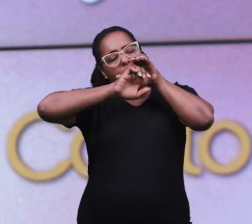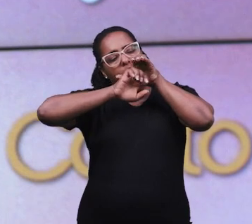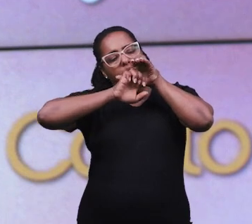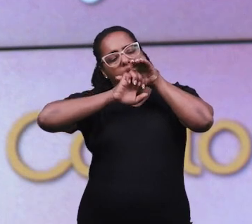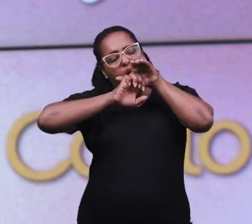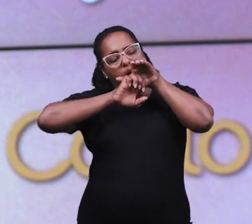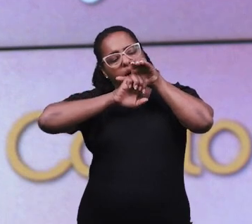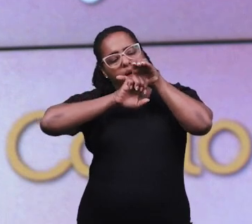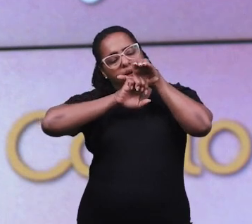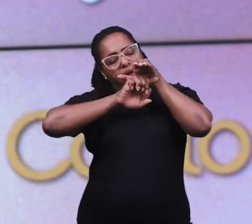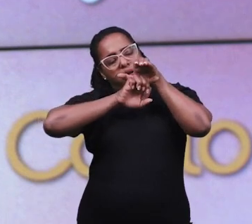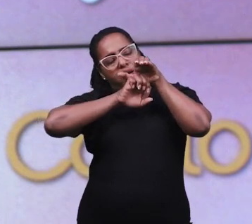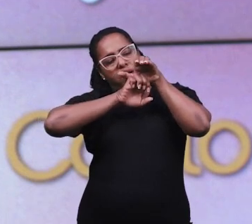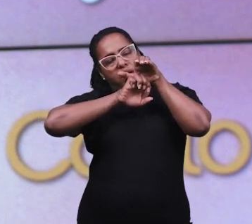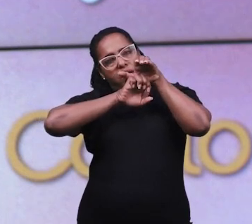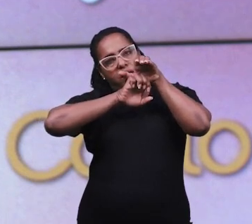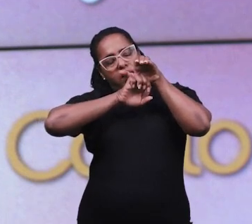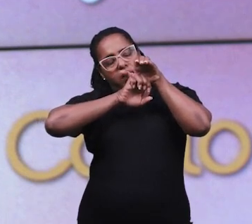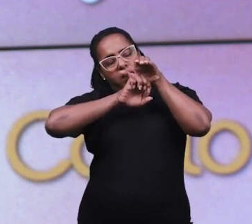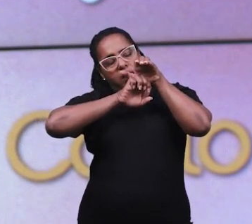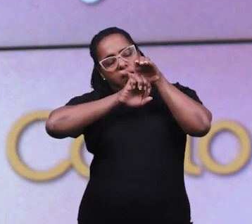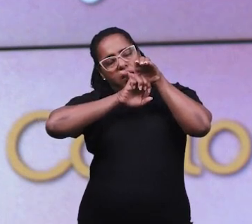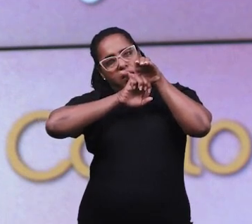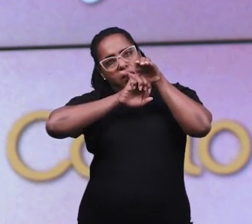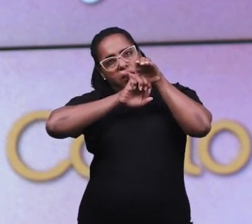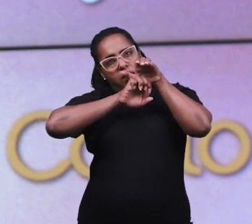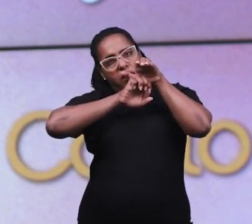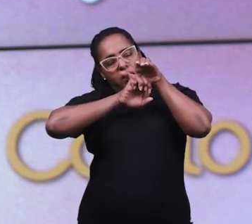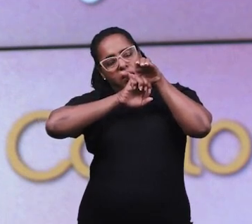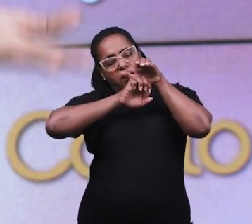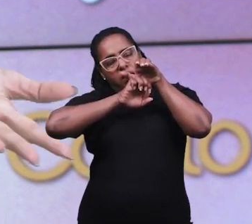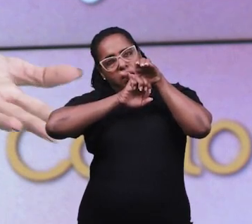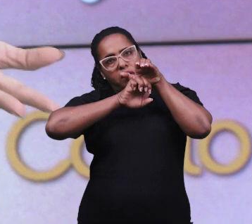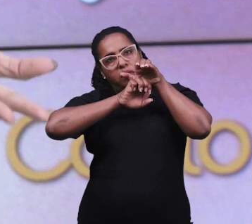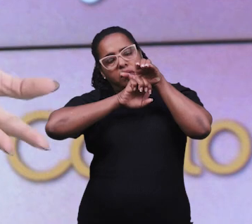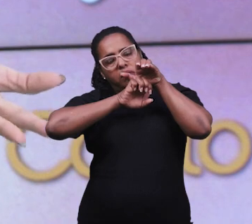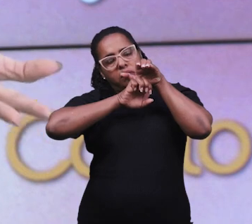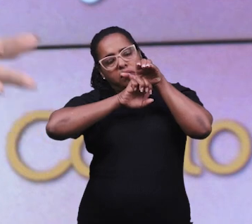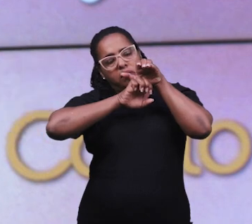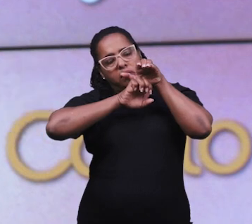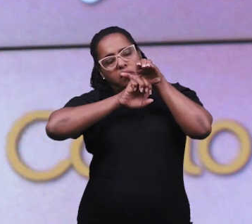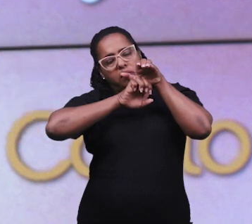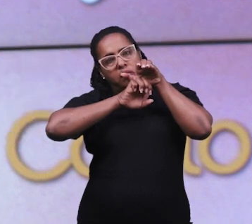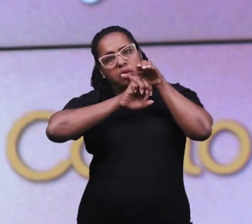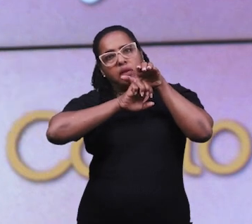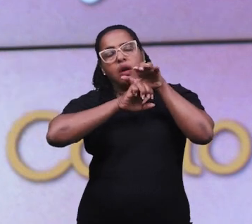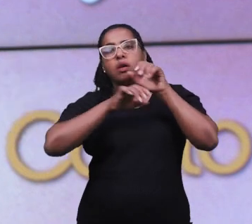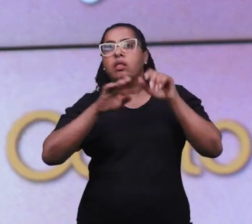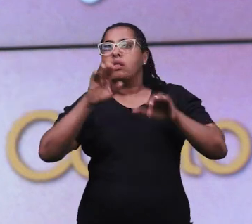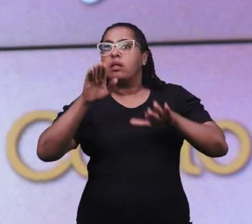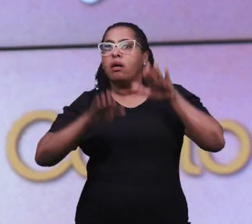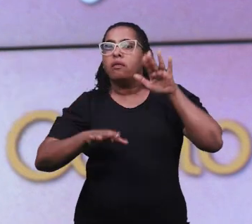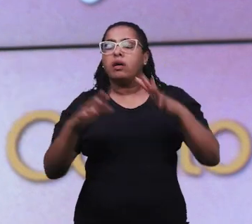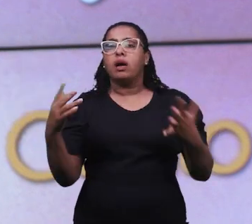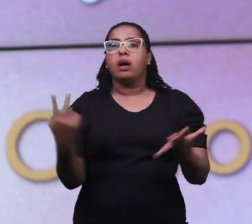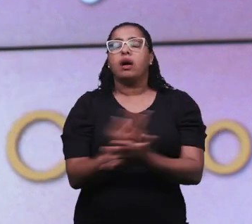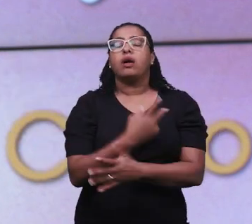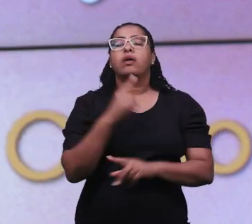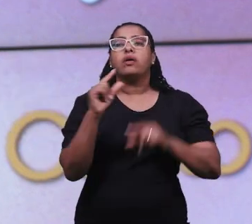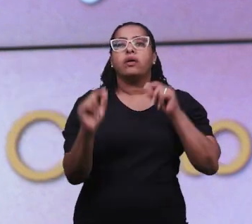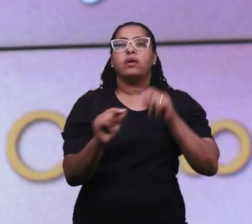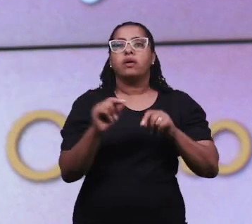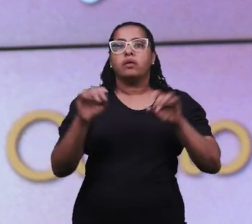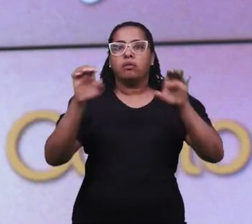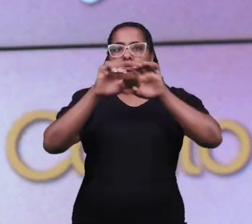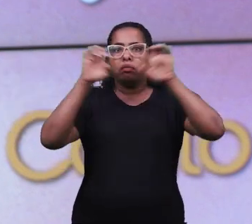atrás, lá na região do palato mole. Provavelmente, não necessariamente, mas pode acontecer